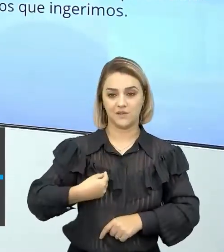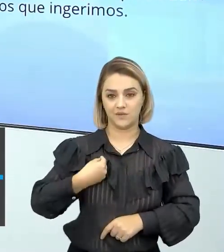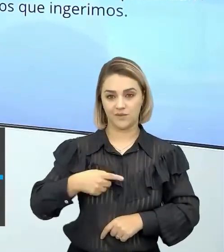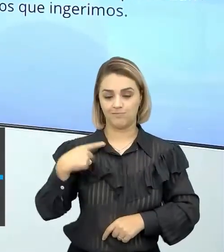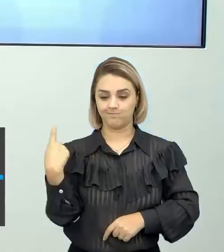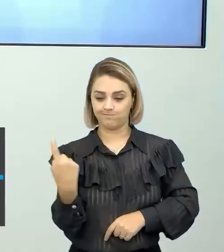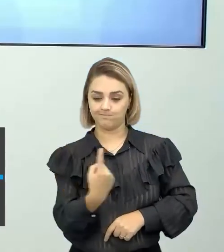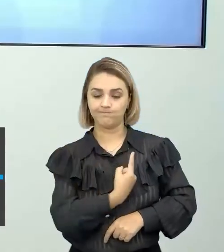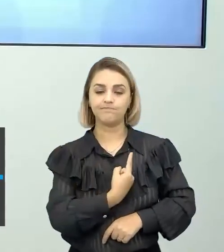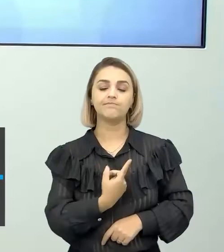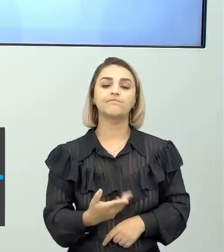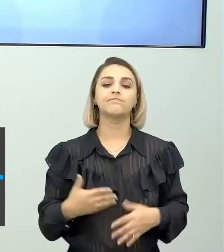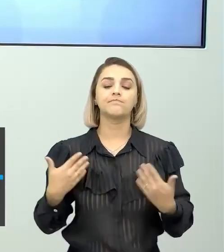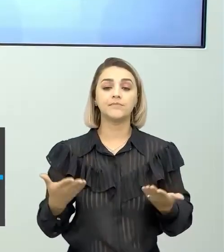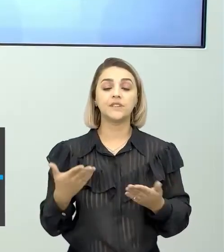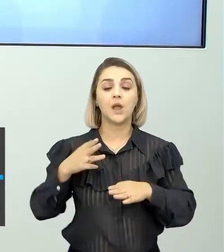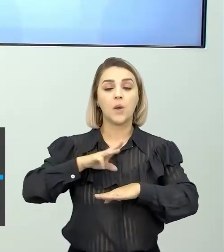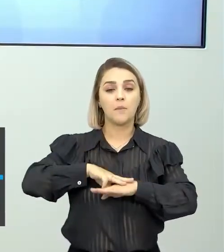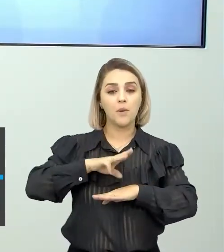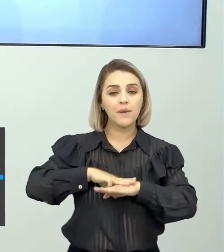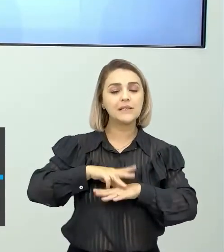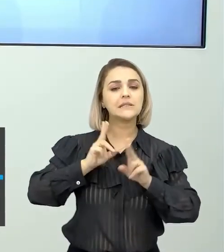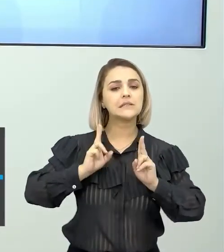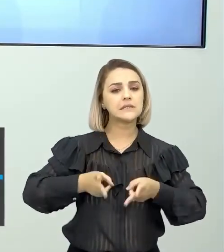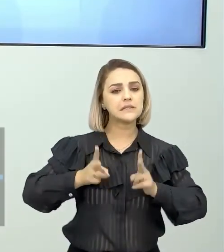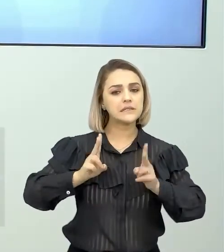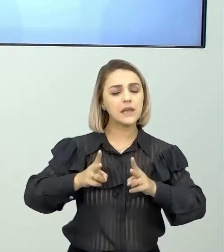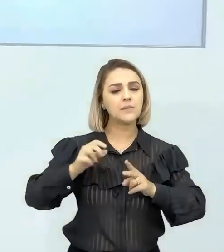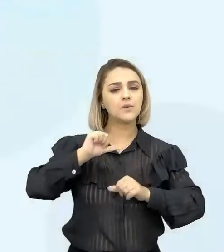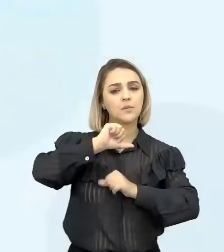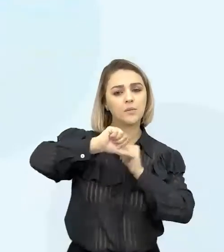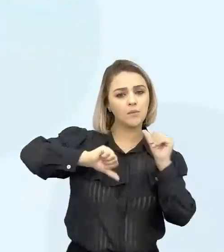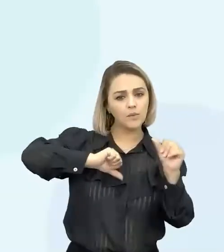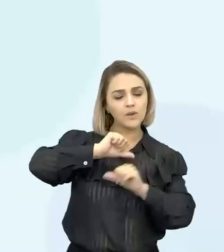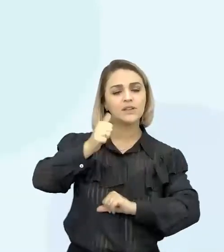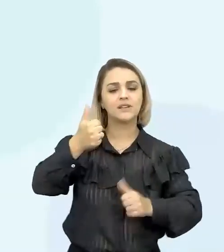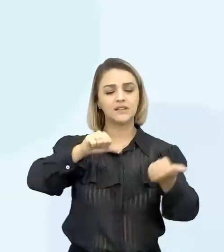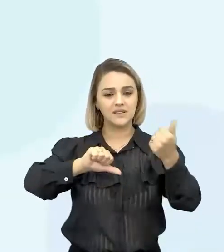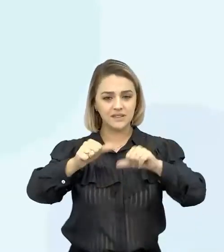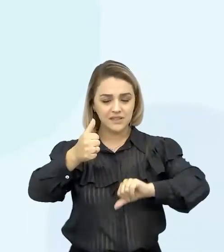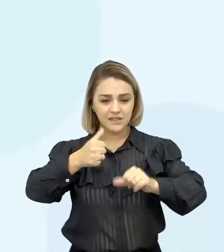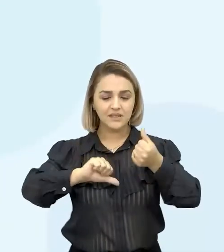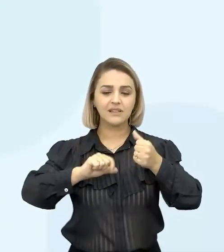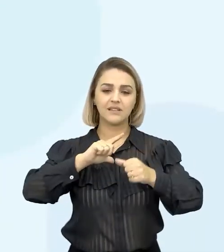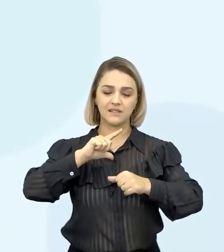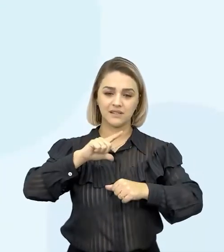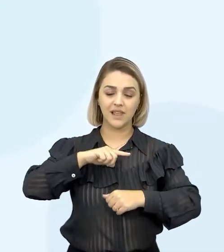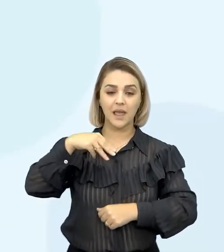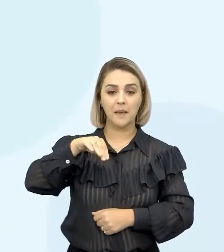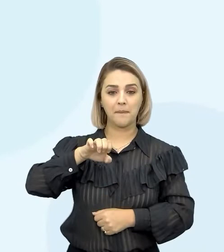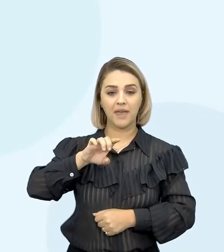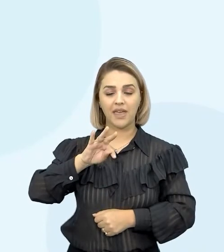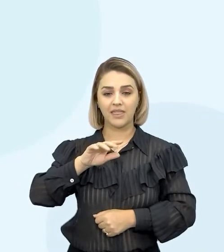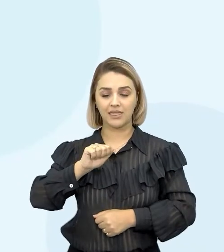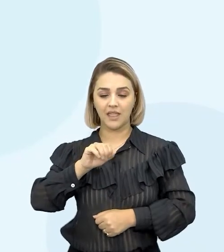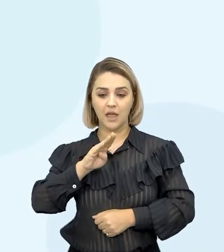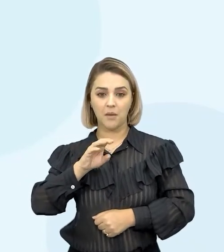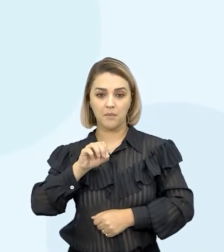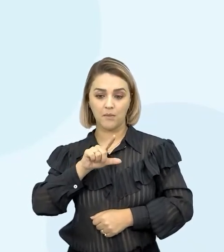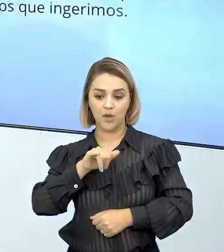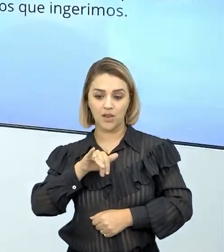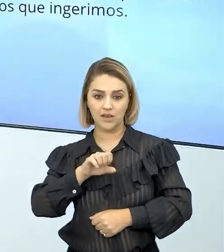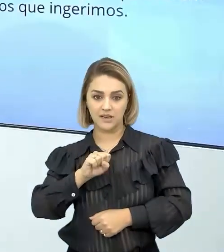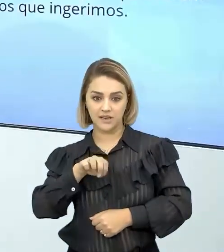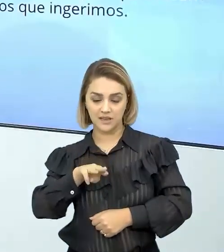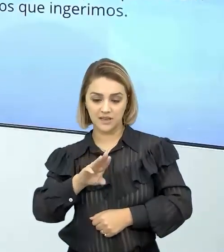Muito bem. A todo momento em nosso corpo ocorrem reações químicas, as quais compõem o metabolismo. Então, o metabolismo é